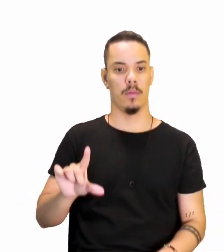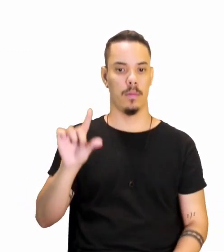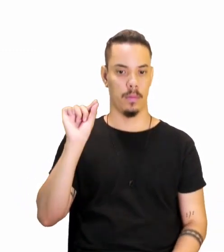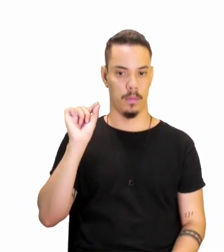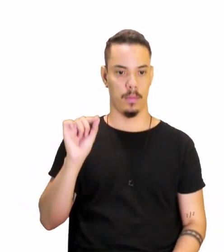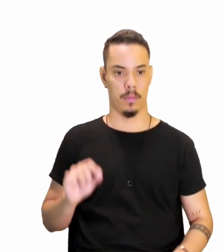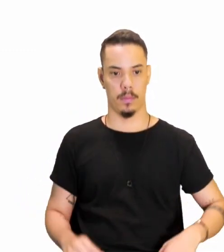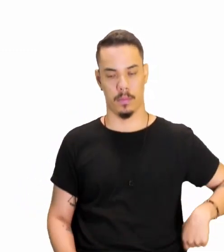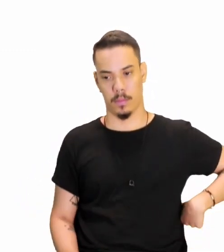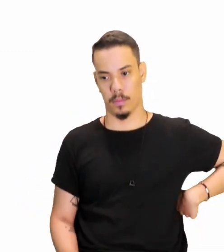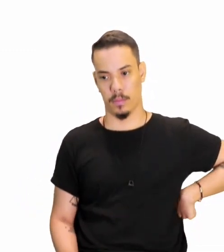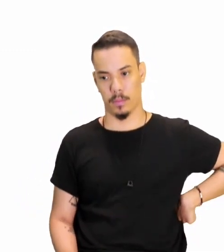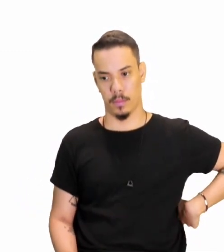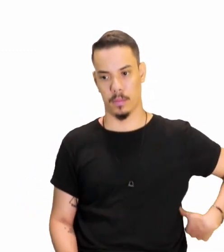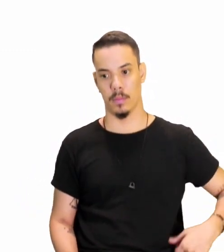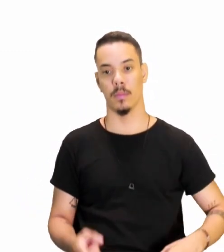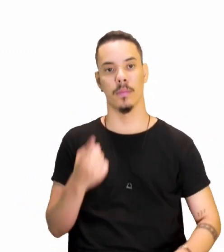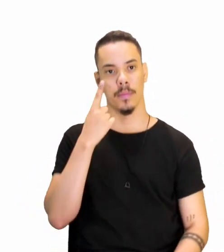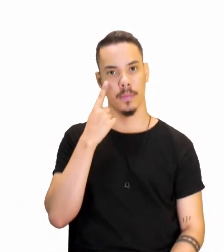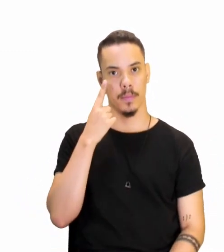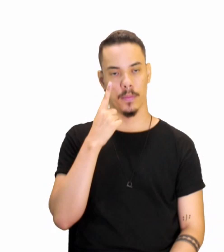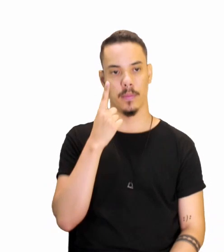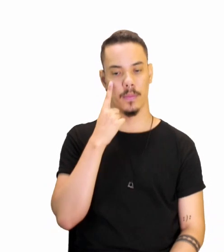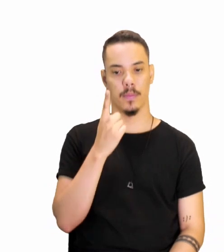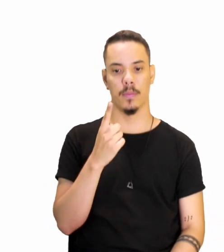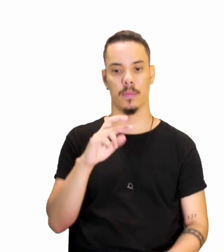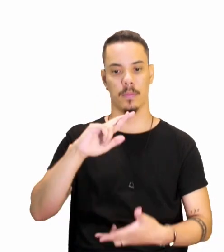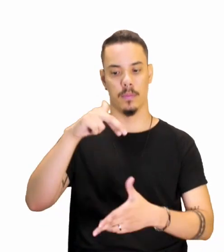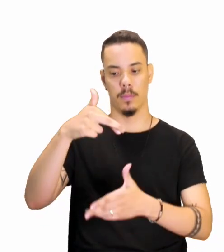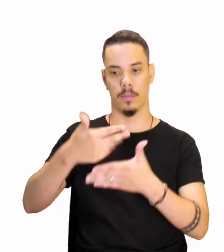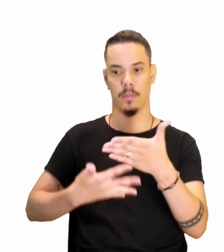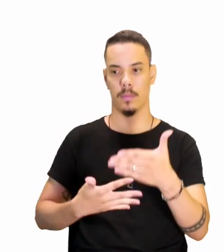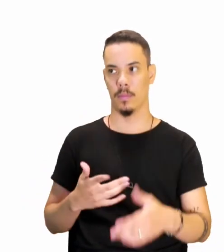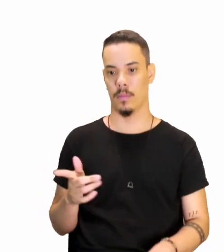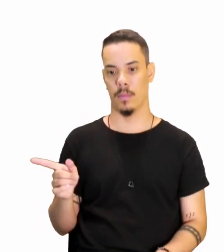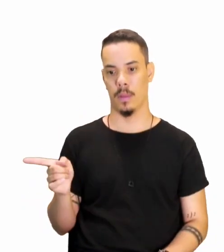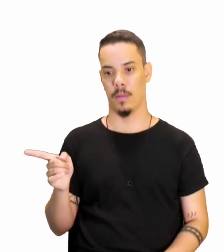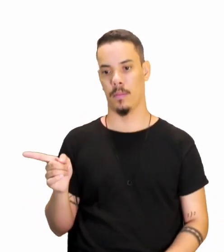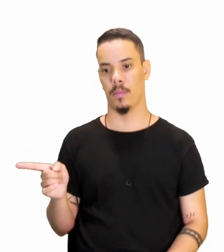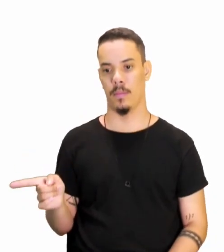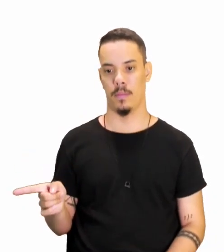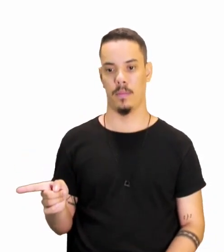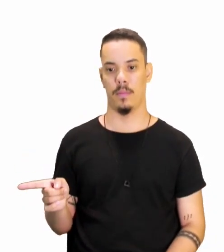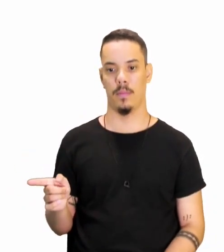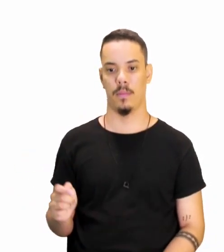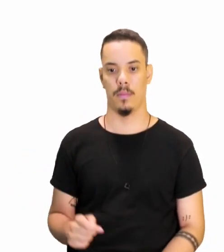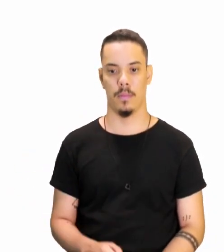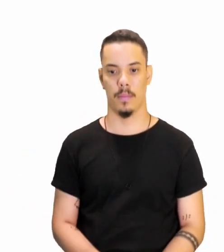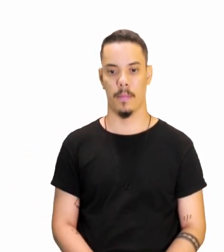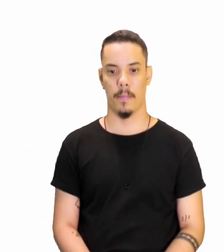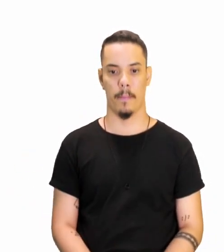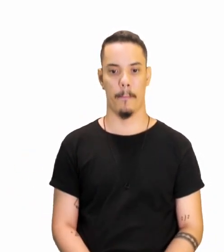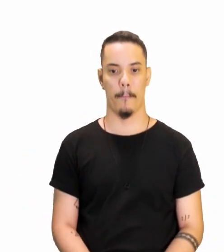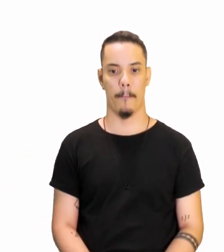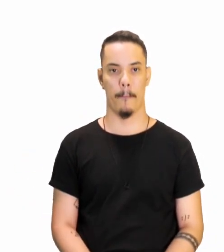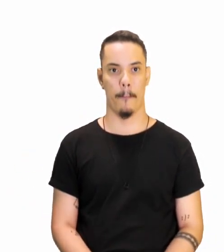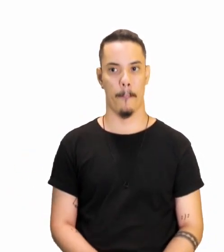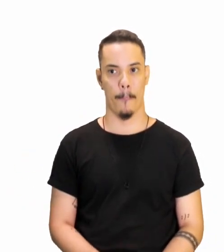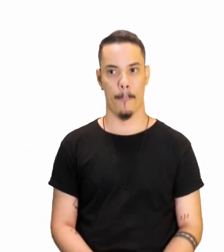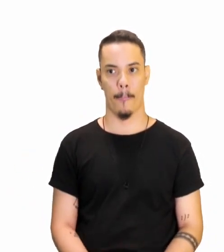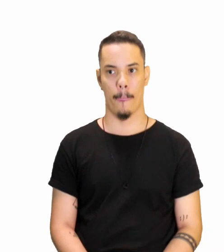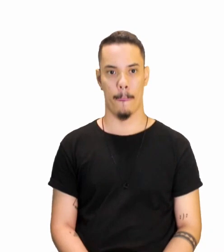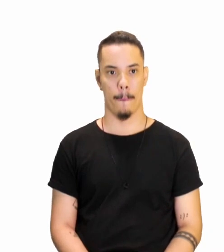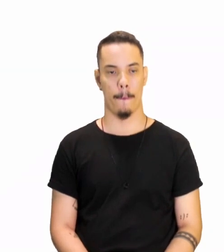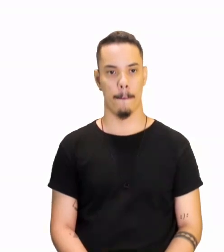Então, aqui é de Lia Luft esse texto, pensar é transgredir.